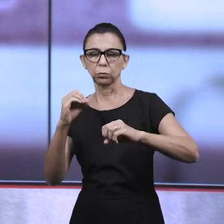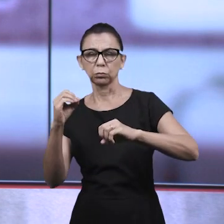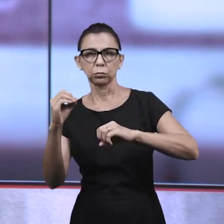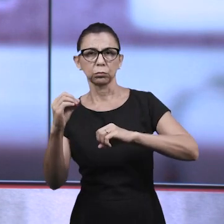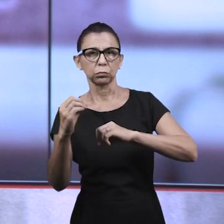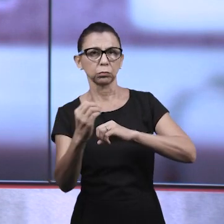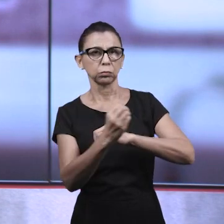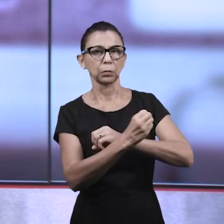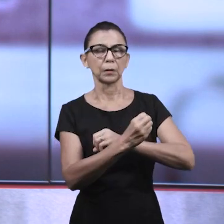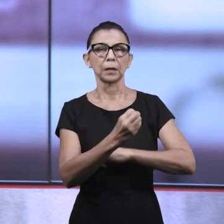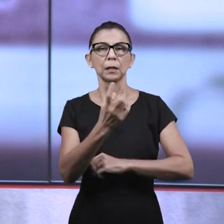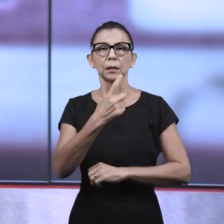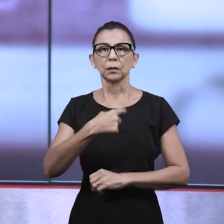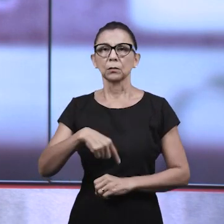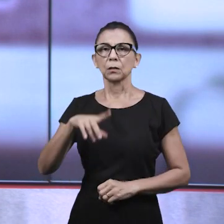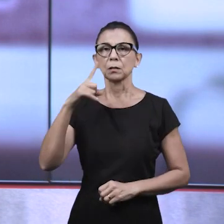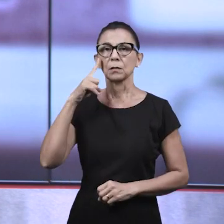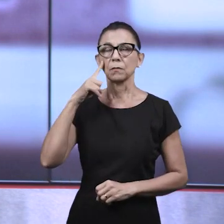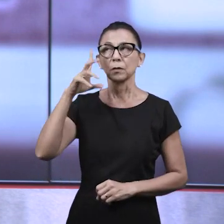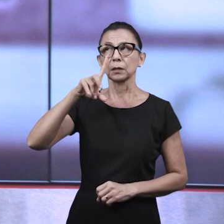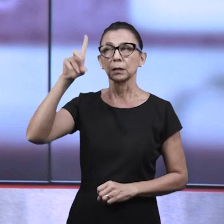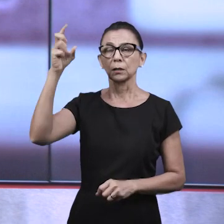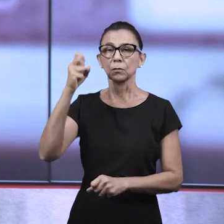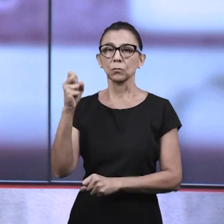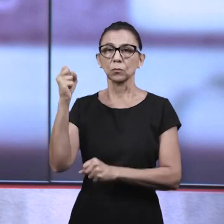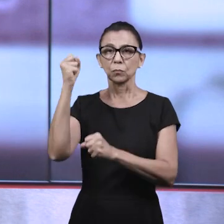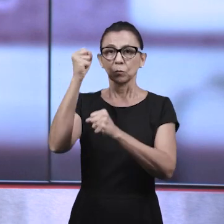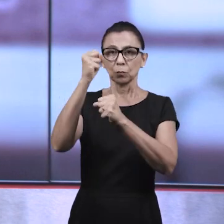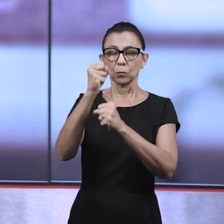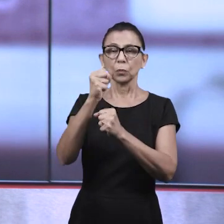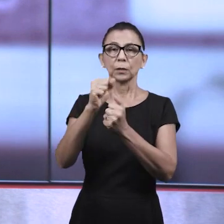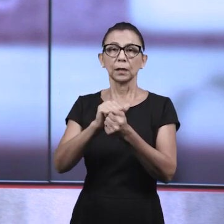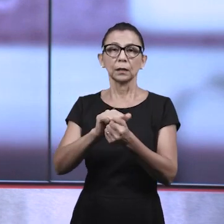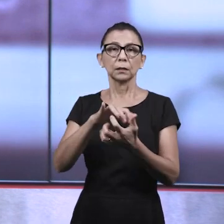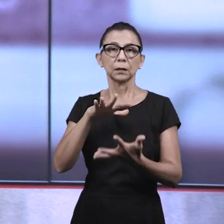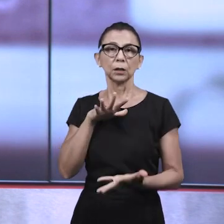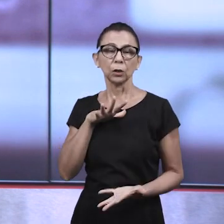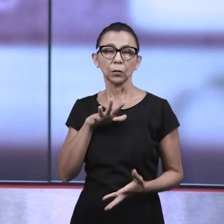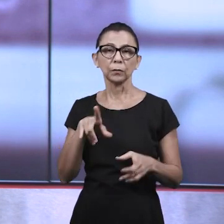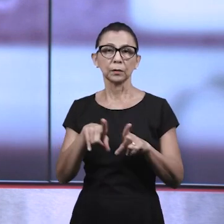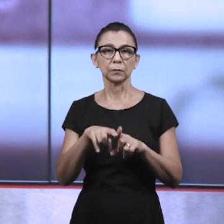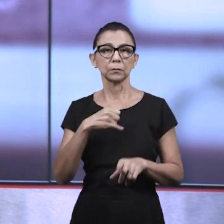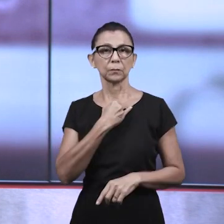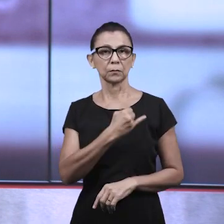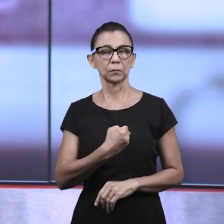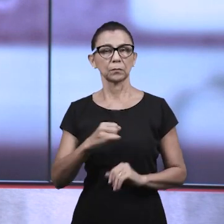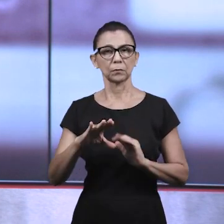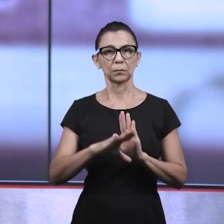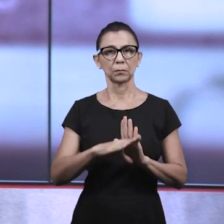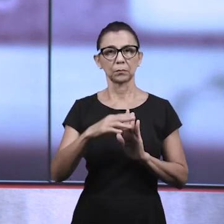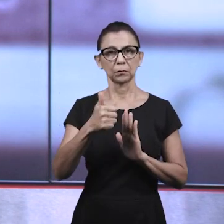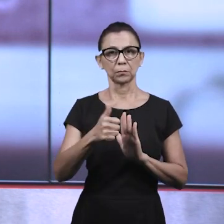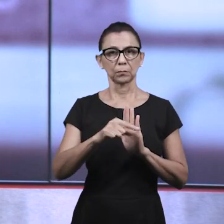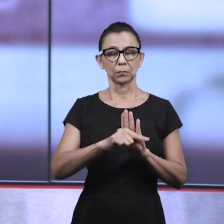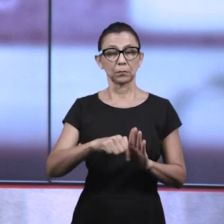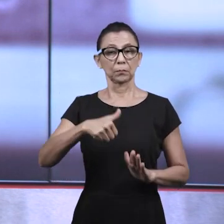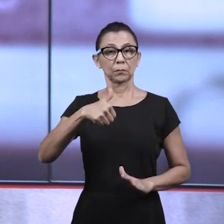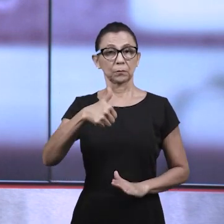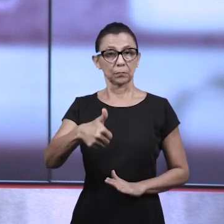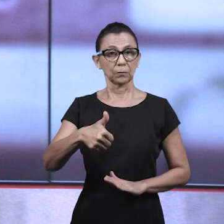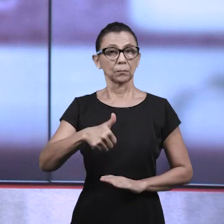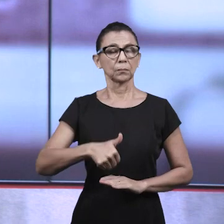não foi feito do que é aparente. E de igual modo, o Evangelho de João, capítulo 1, versículo 1,